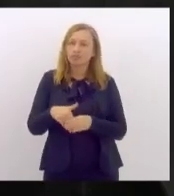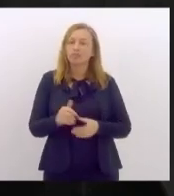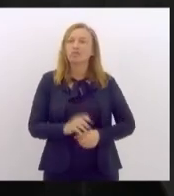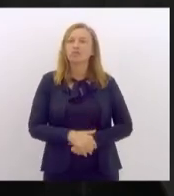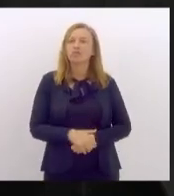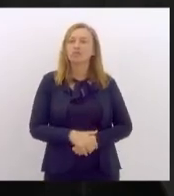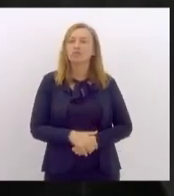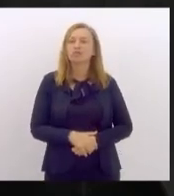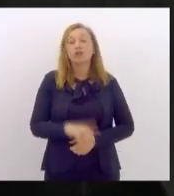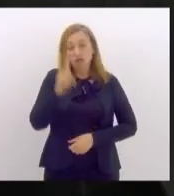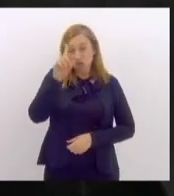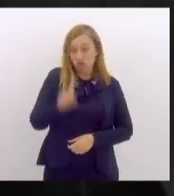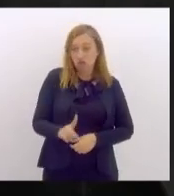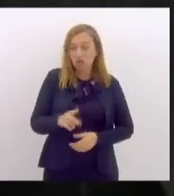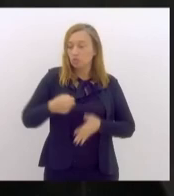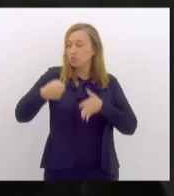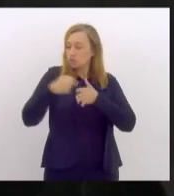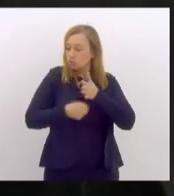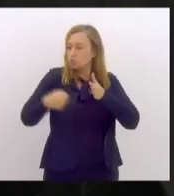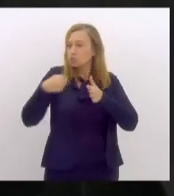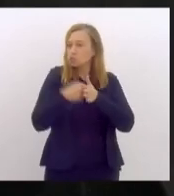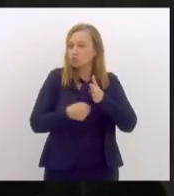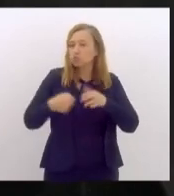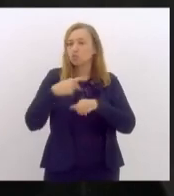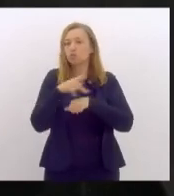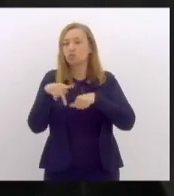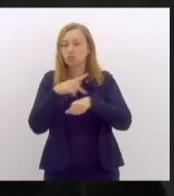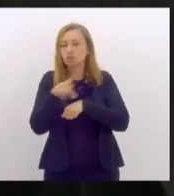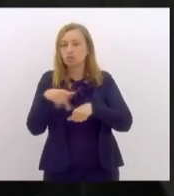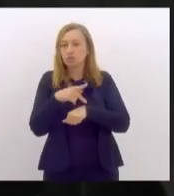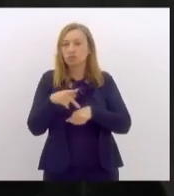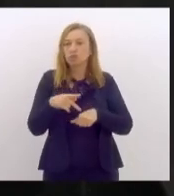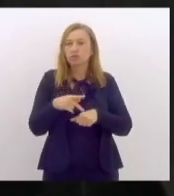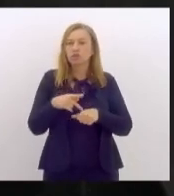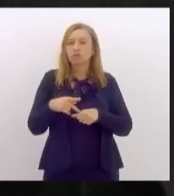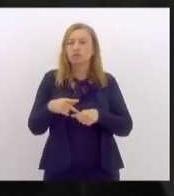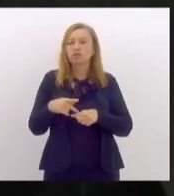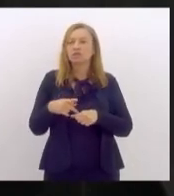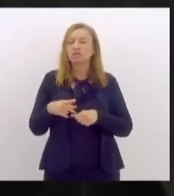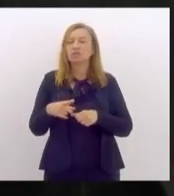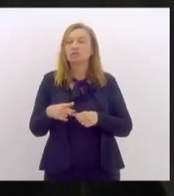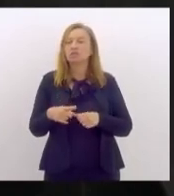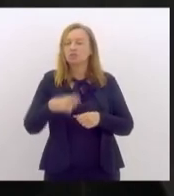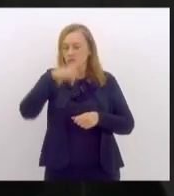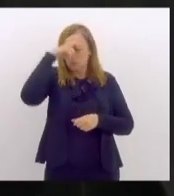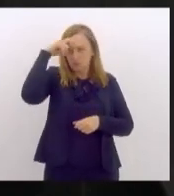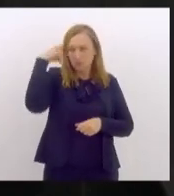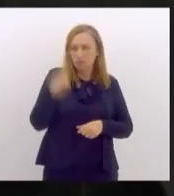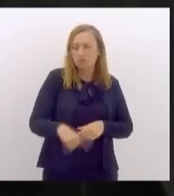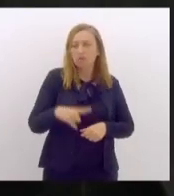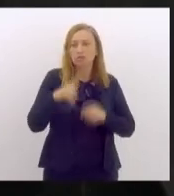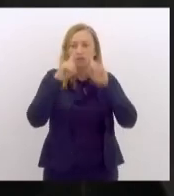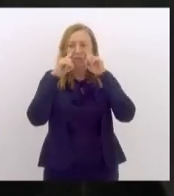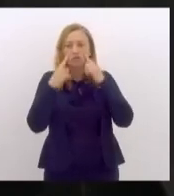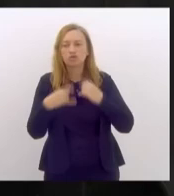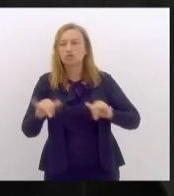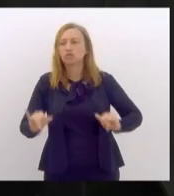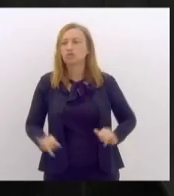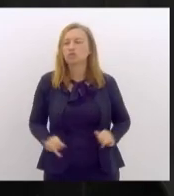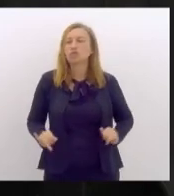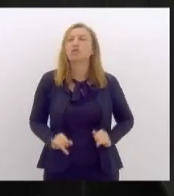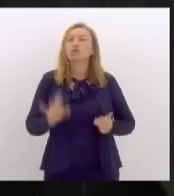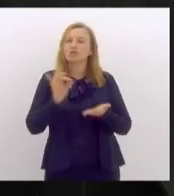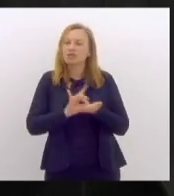voto que foi um direito conquistado no nosso país a partir de muito sangue suor e lágrima é bem verdade